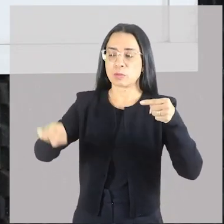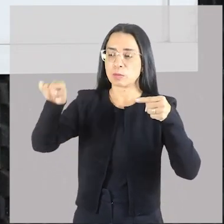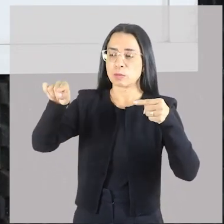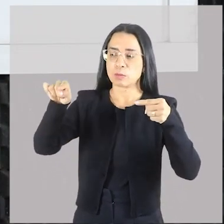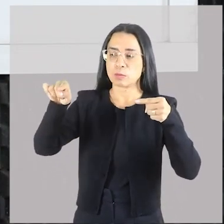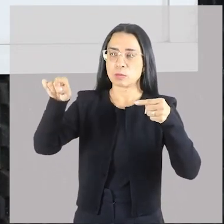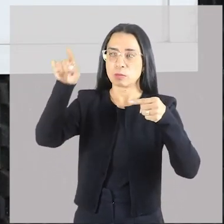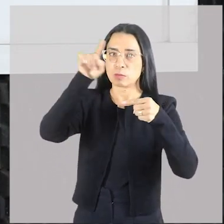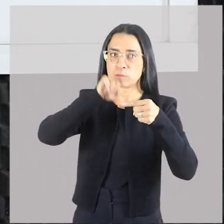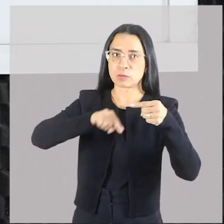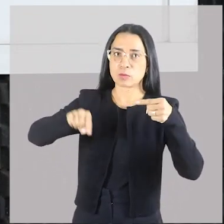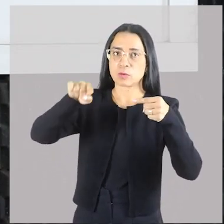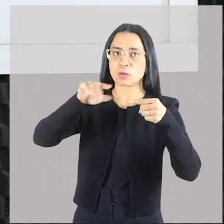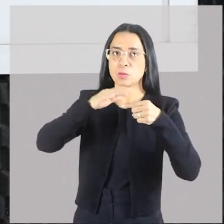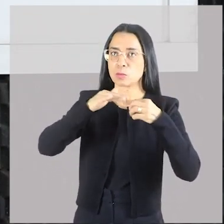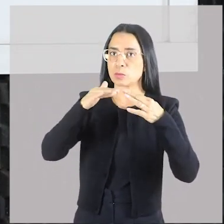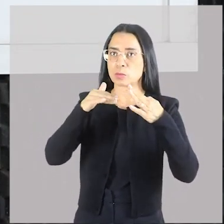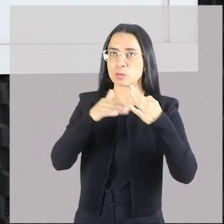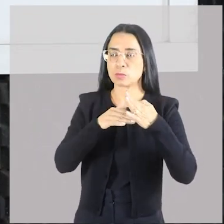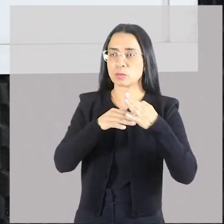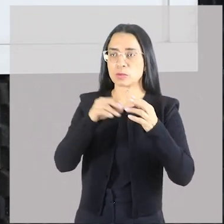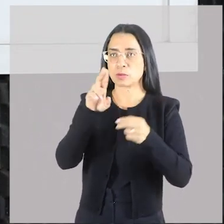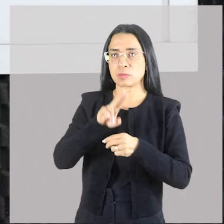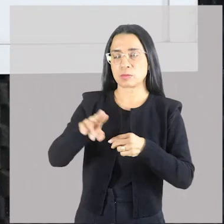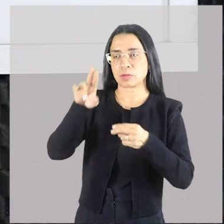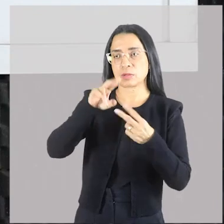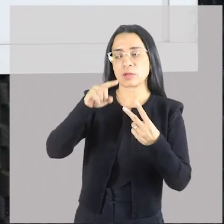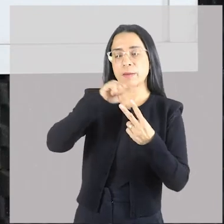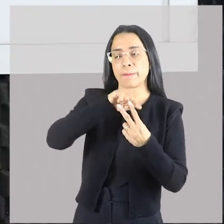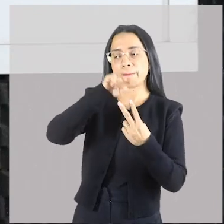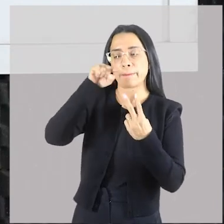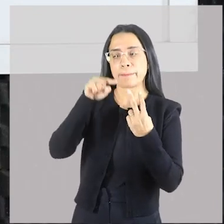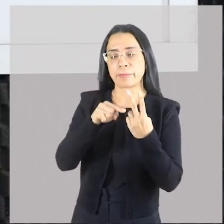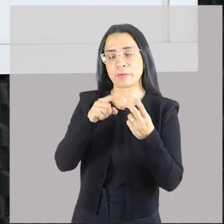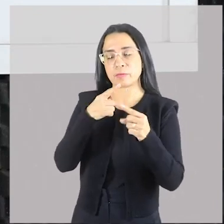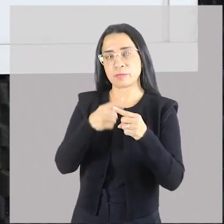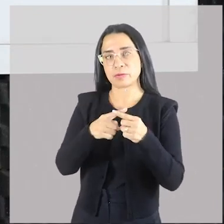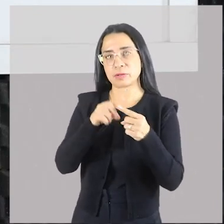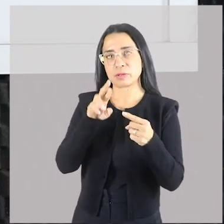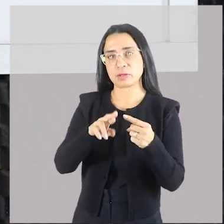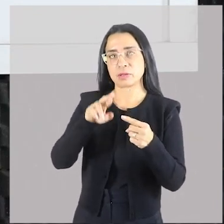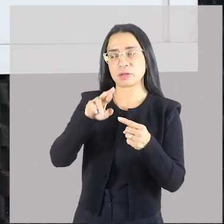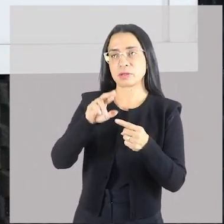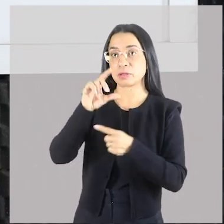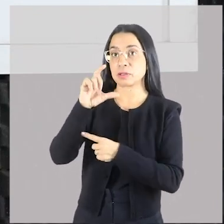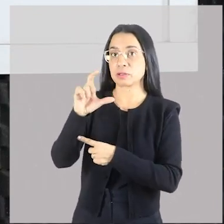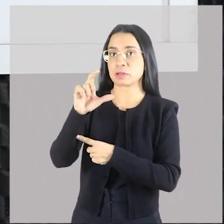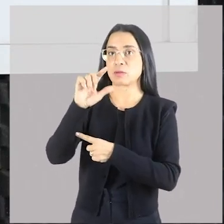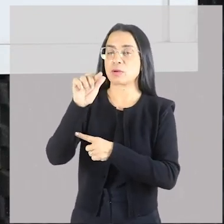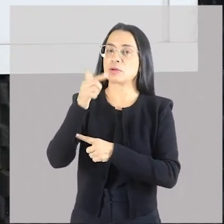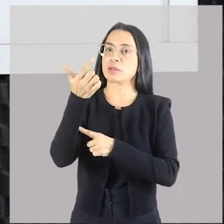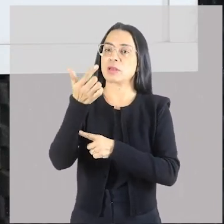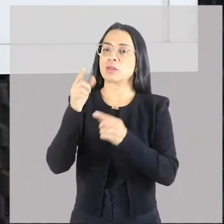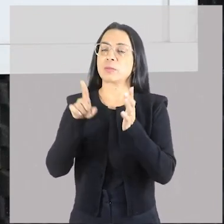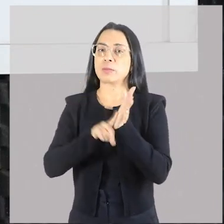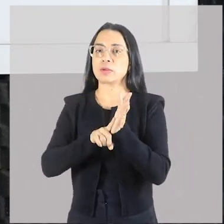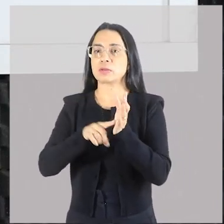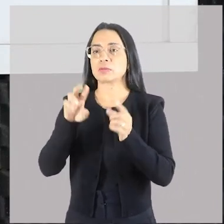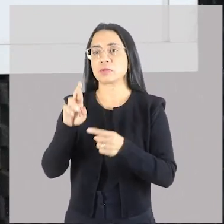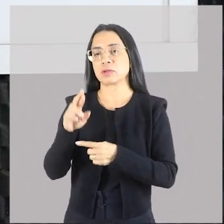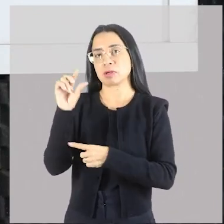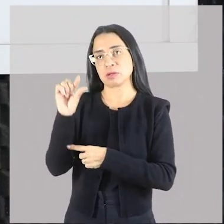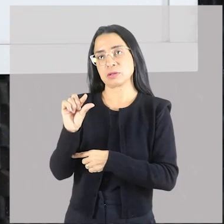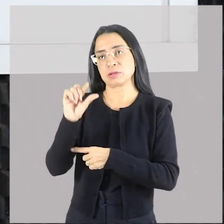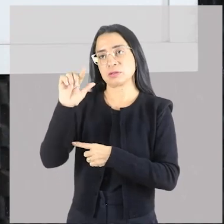usaria a fórmula π vezes Rzão ao quadrado menos Rzinho ao